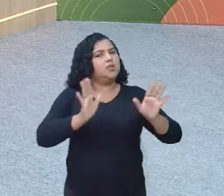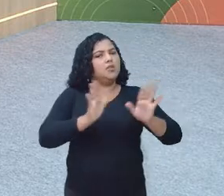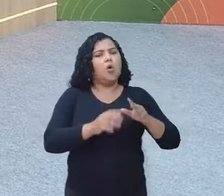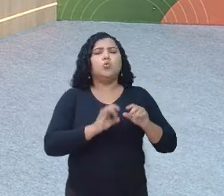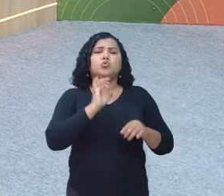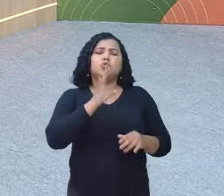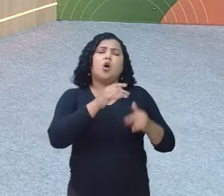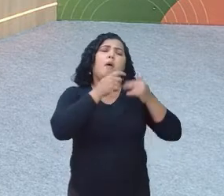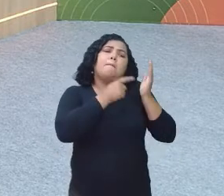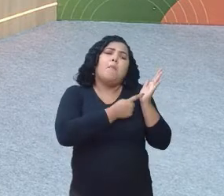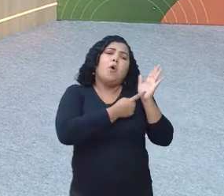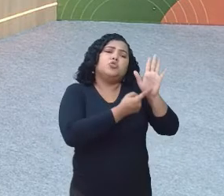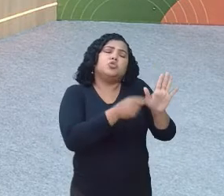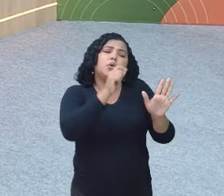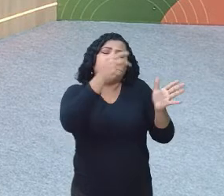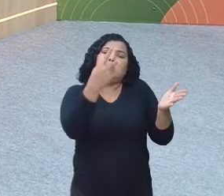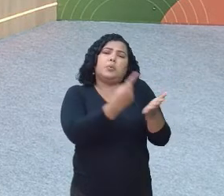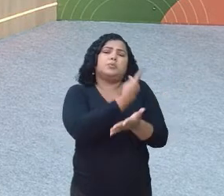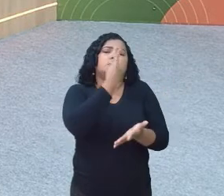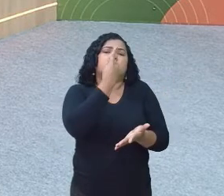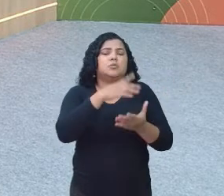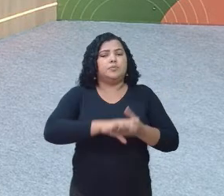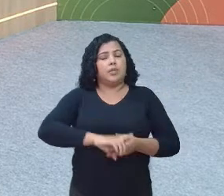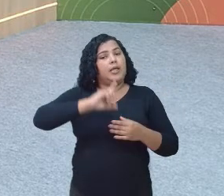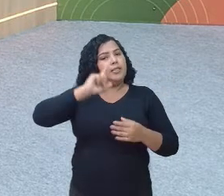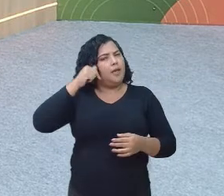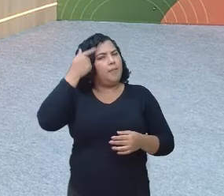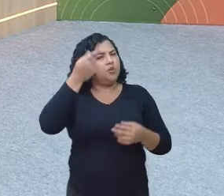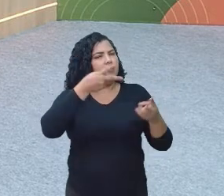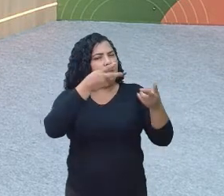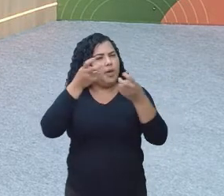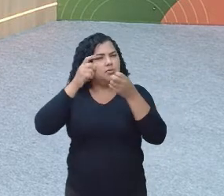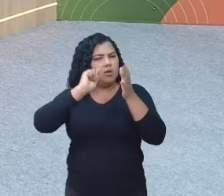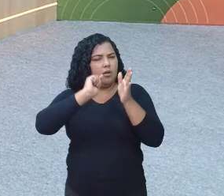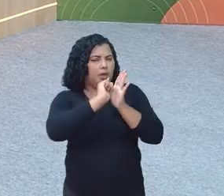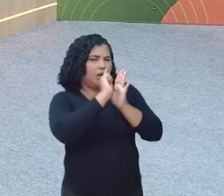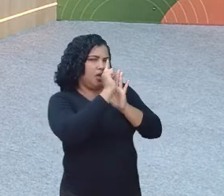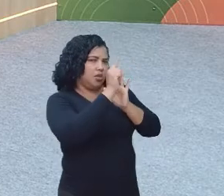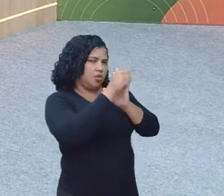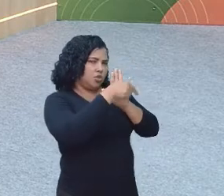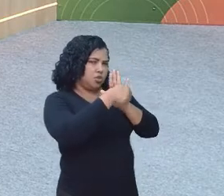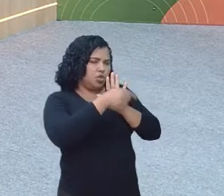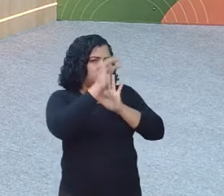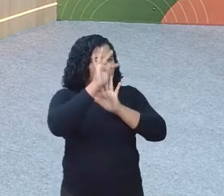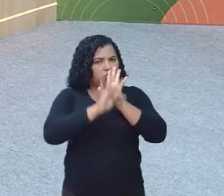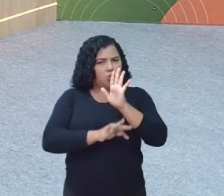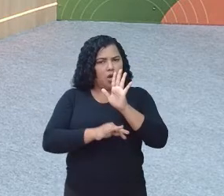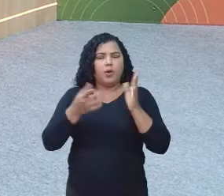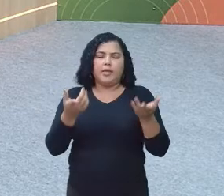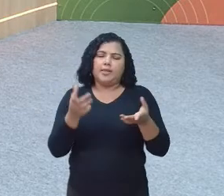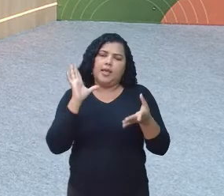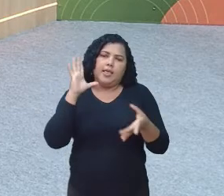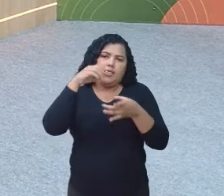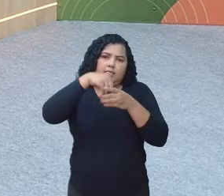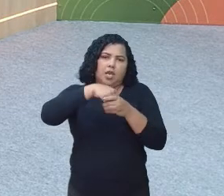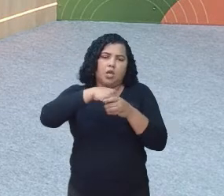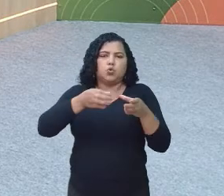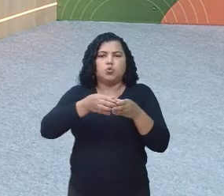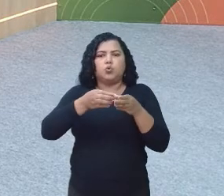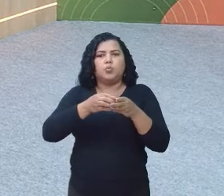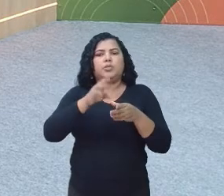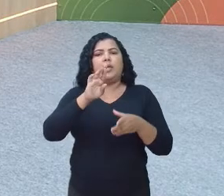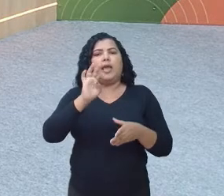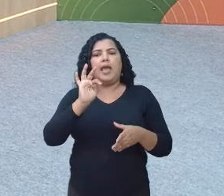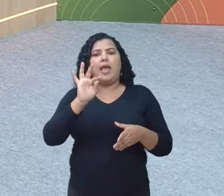outras produções de gêneros textuais que também são da ordem do relatar e vão aí ter semelhanças com